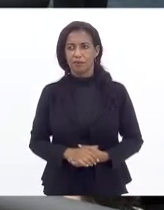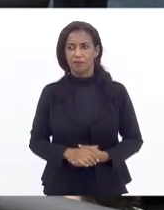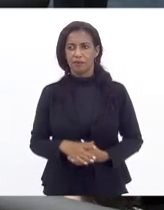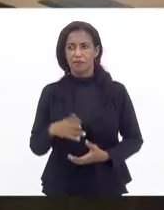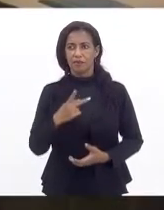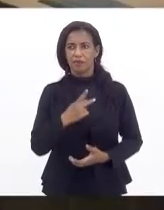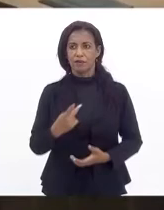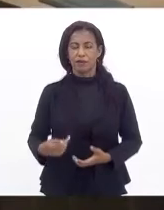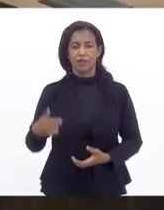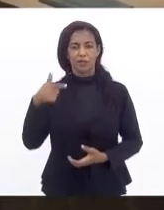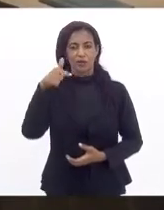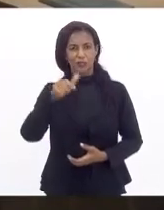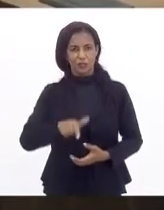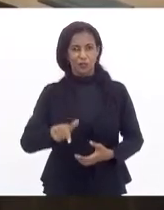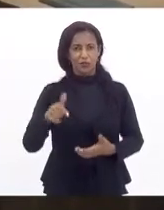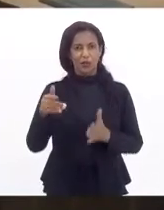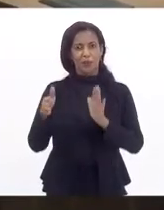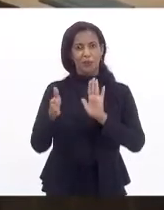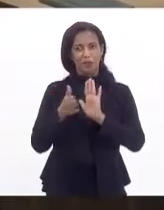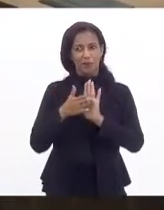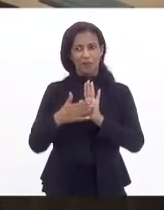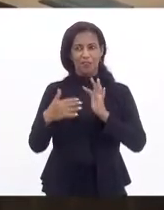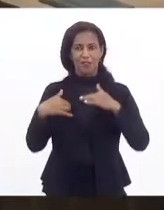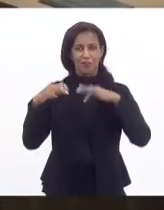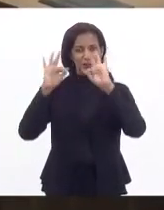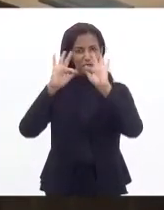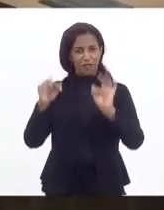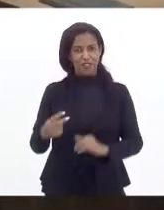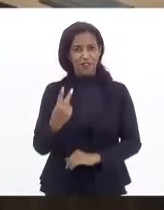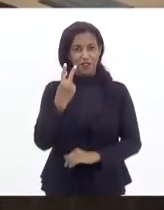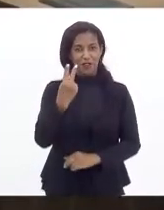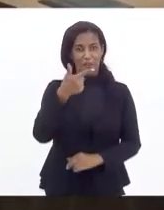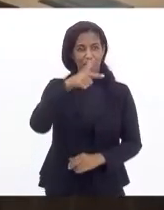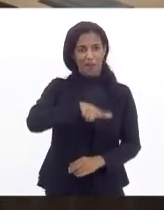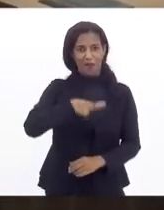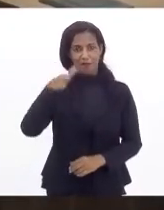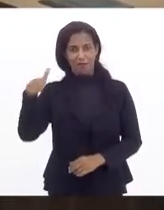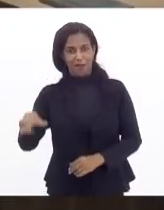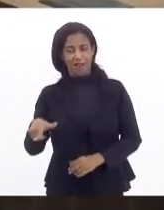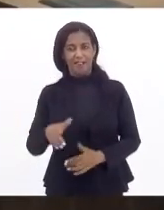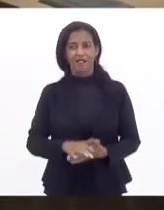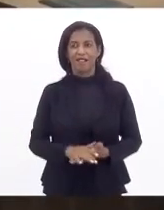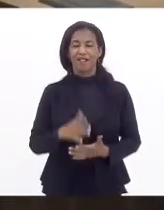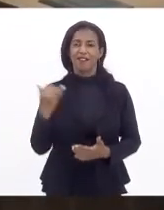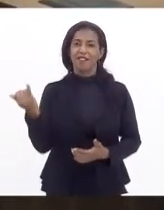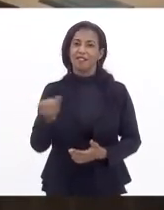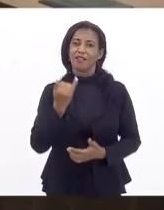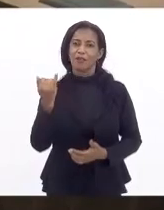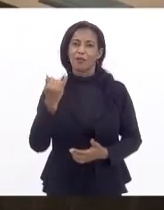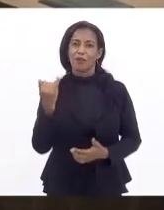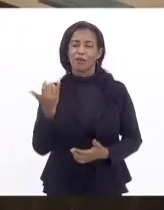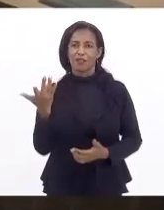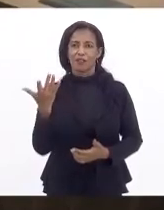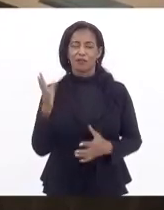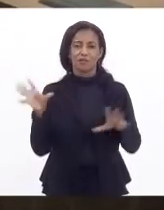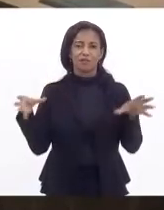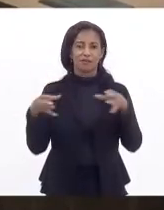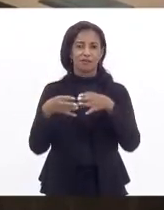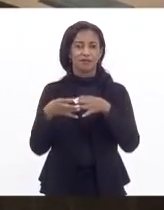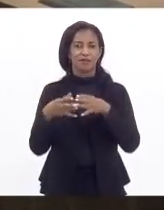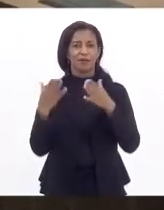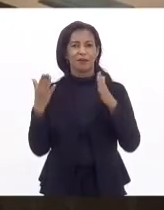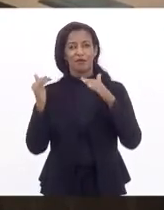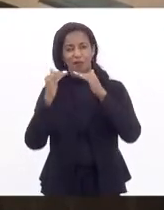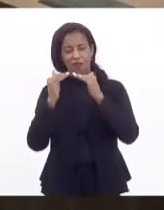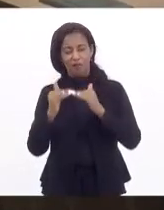Senhor presidente, mais uma vez para dar o parecer, eu fico feliz de dar dois pareceres nesse projeto, que é tão importante para essas categorias. Então, o